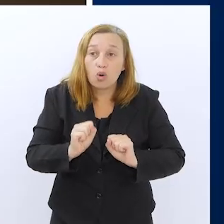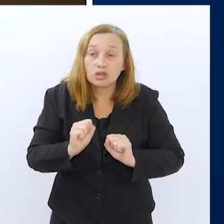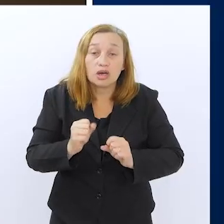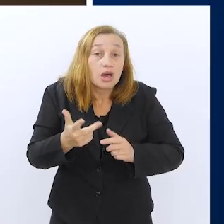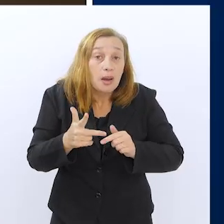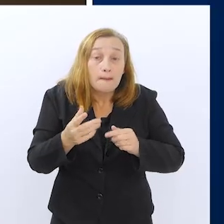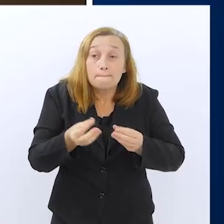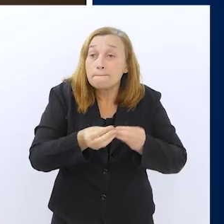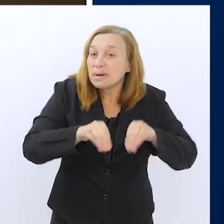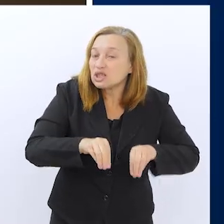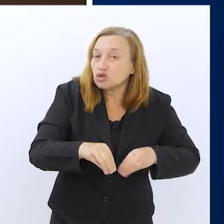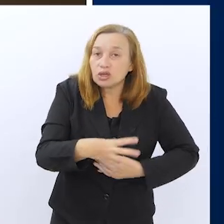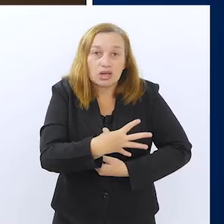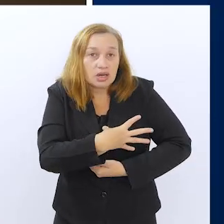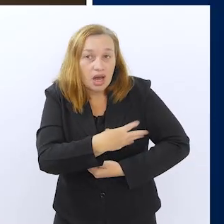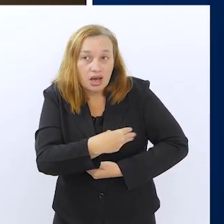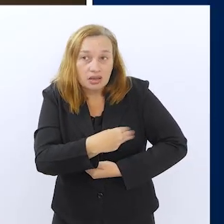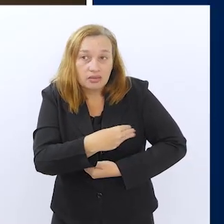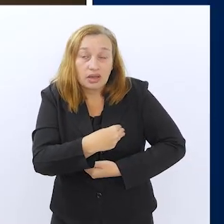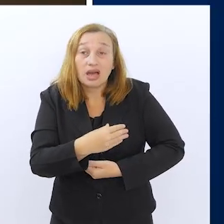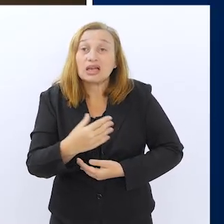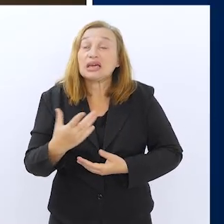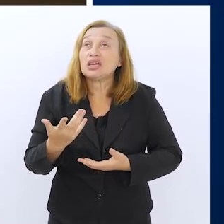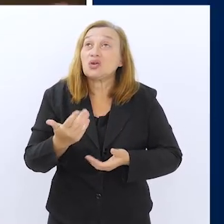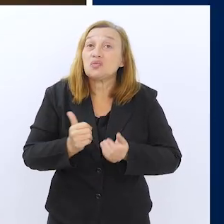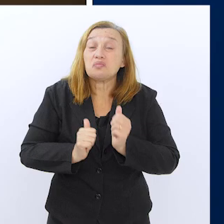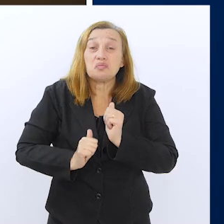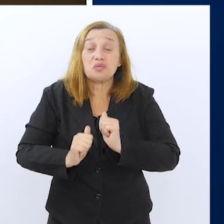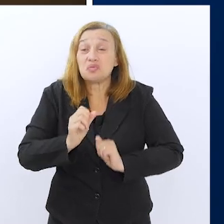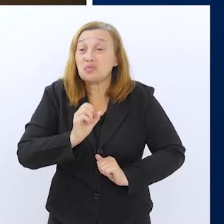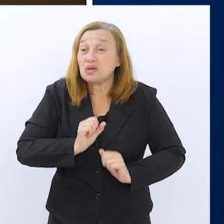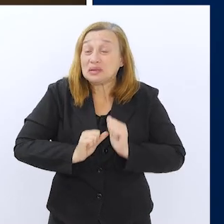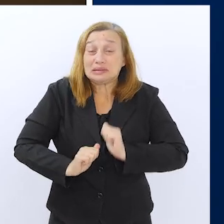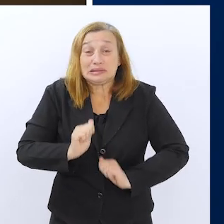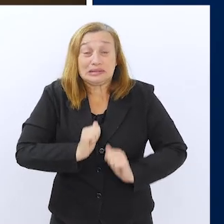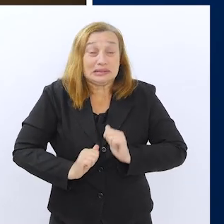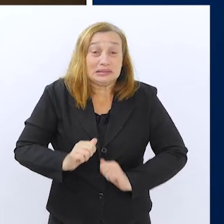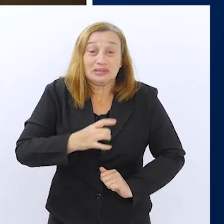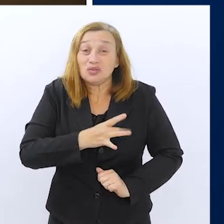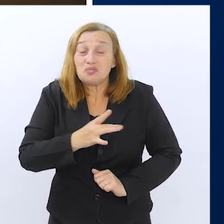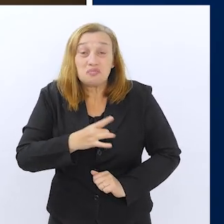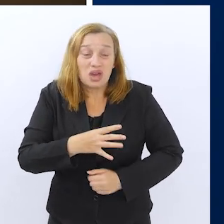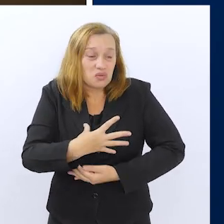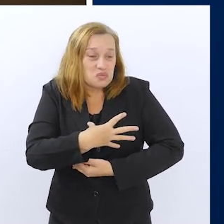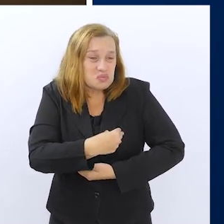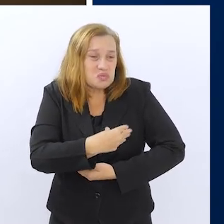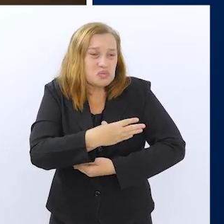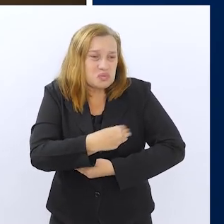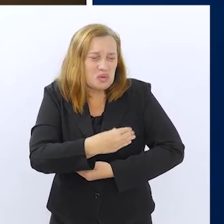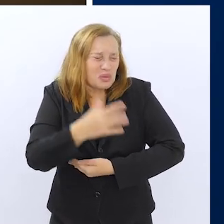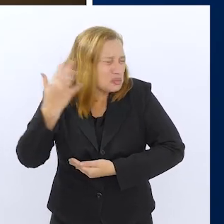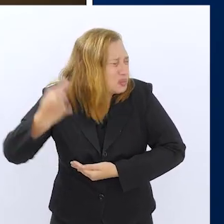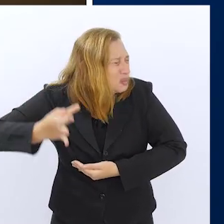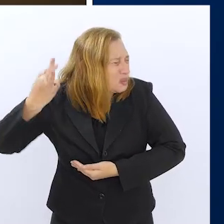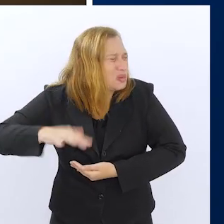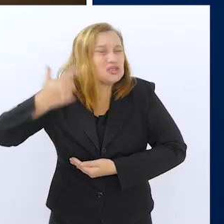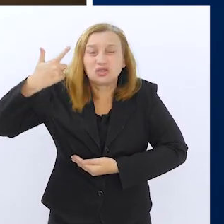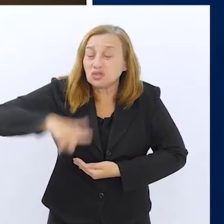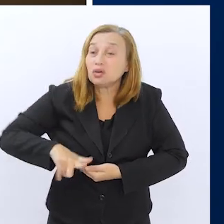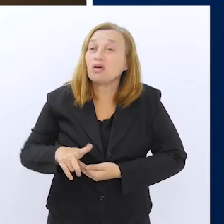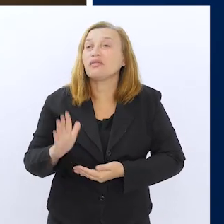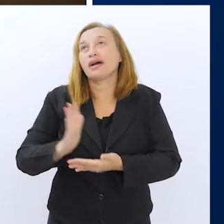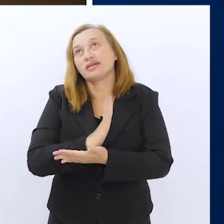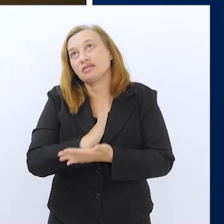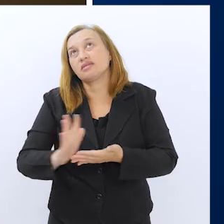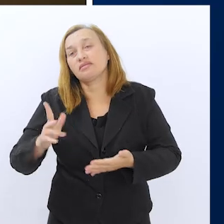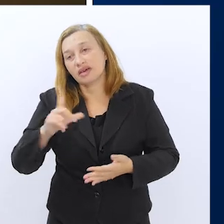Da angústia que ela fica, nossa, daqui a pouco eu vou ter que amamentar, vou sentir dor de novo. Então, assim, nesse primeiro momento, às vezes vai